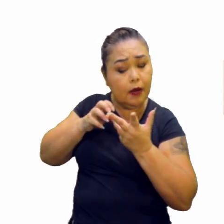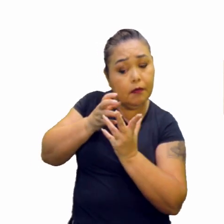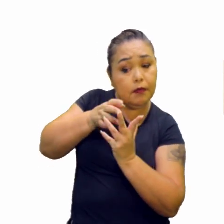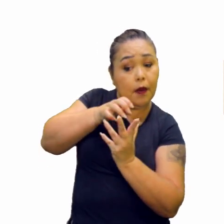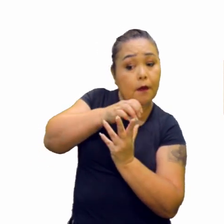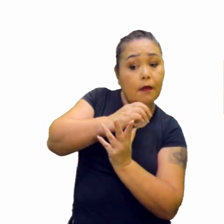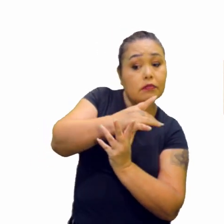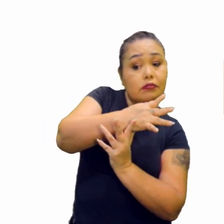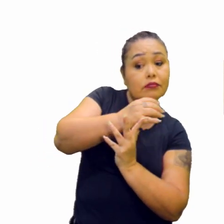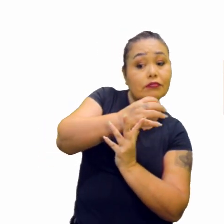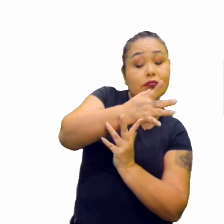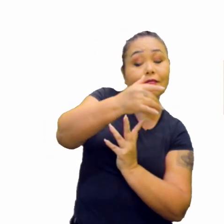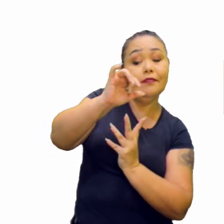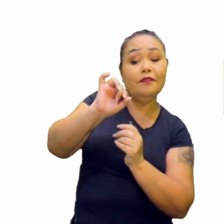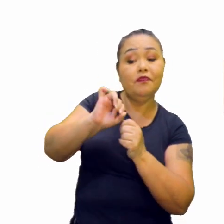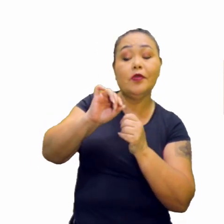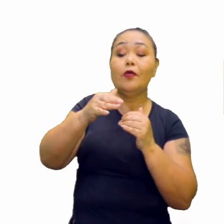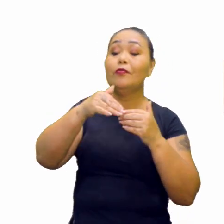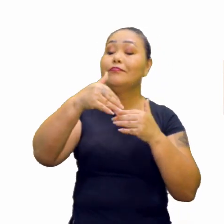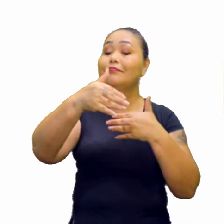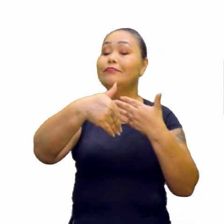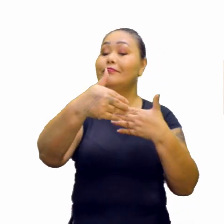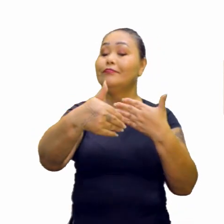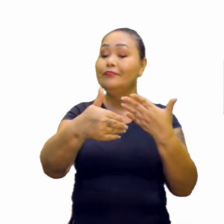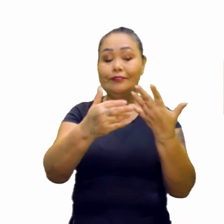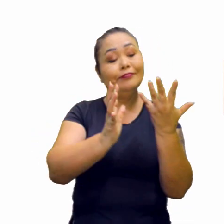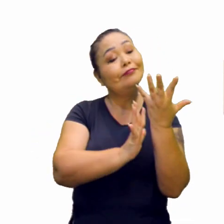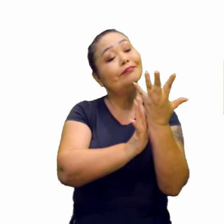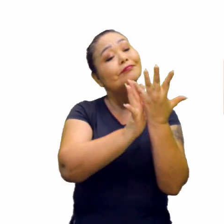outra fase do desenvolvimento.